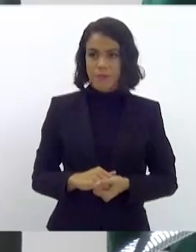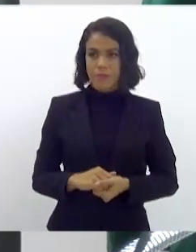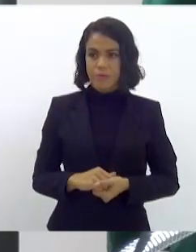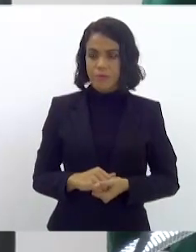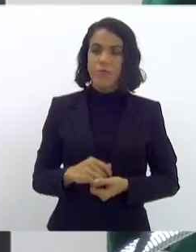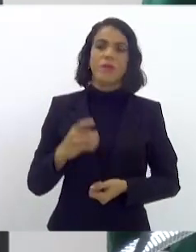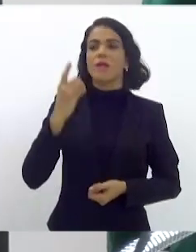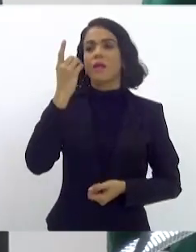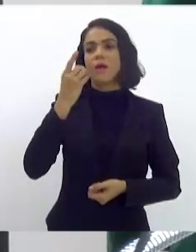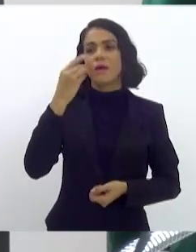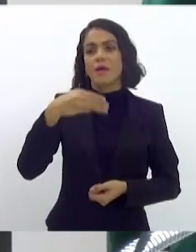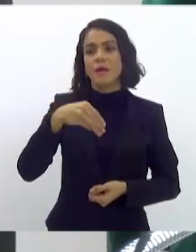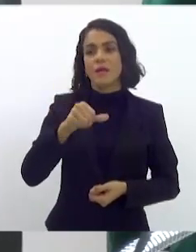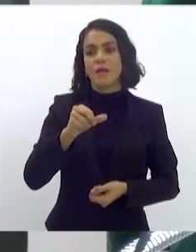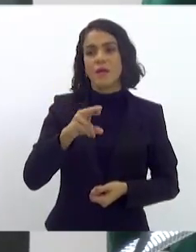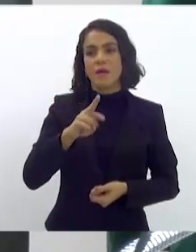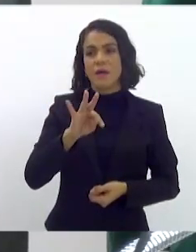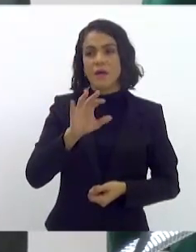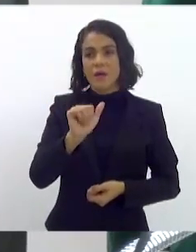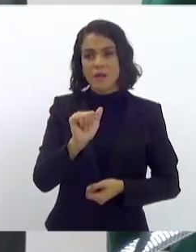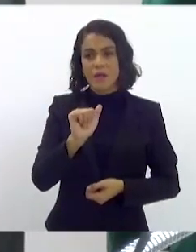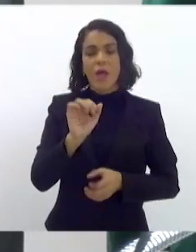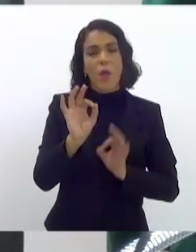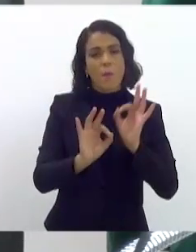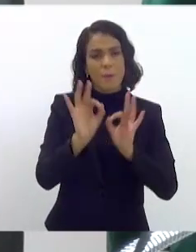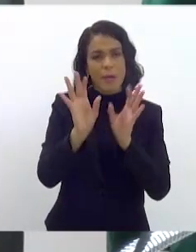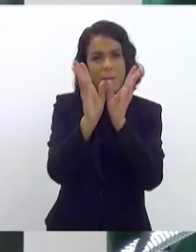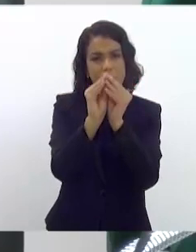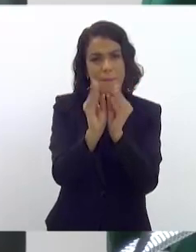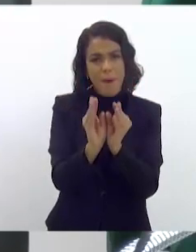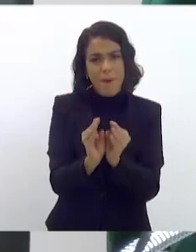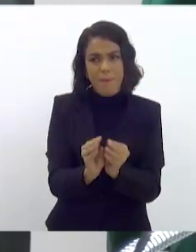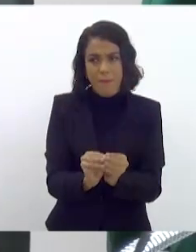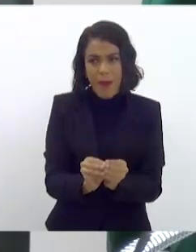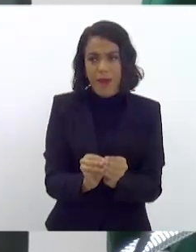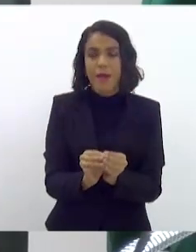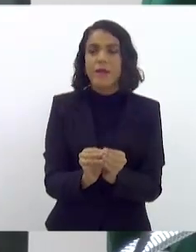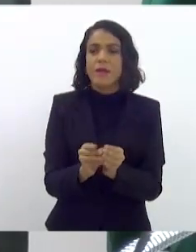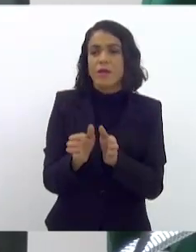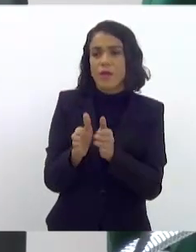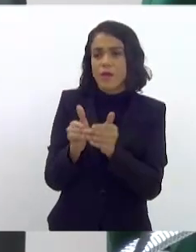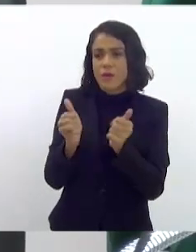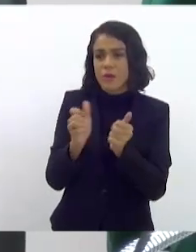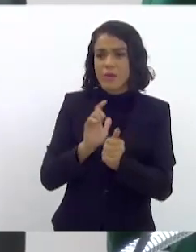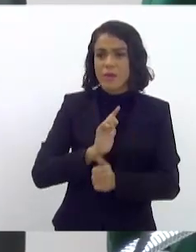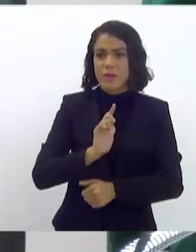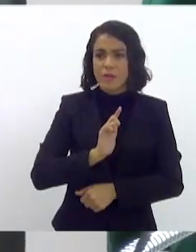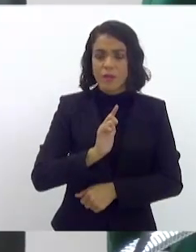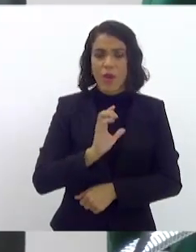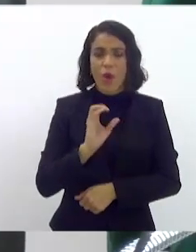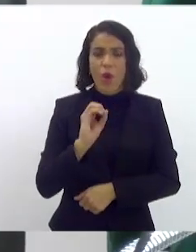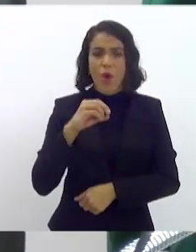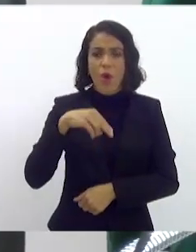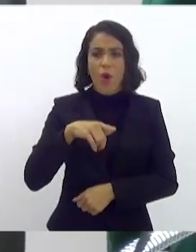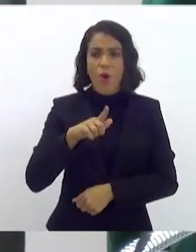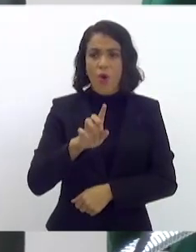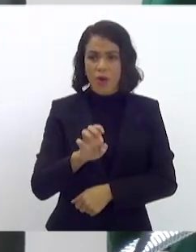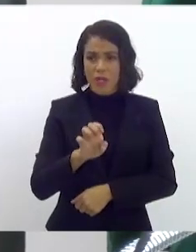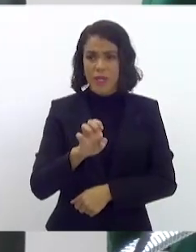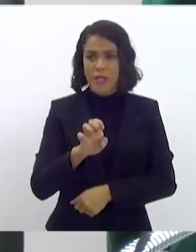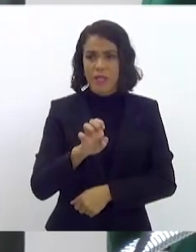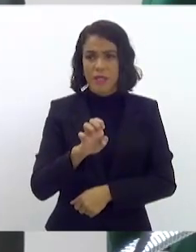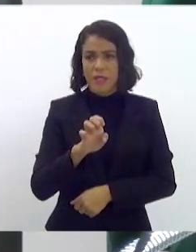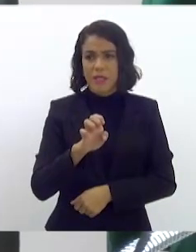Deputada Marta Rocha, eu vou ler um pouquinho aqui, o time preparou um resumo e eu já vou até pedir, tem uma ONG chamada ONG